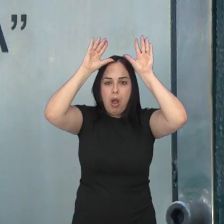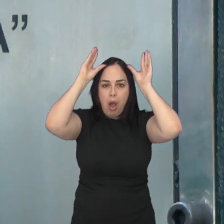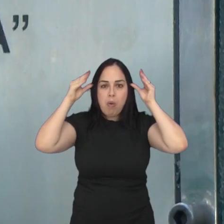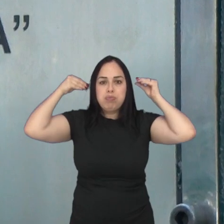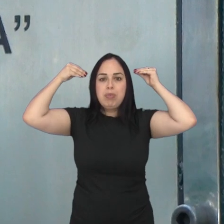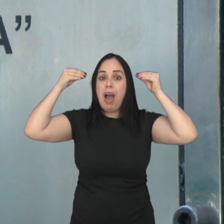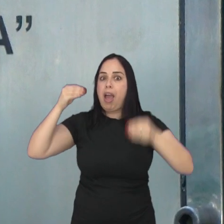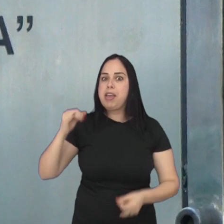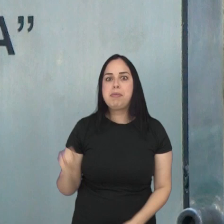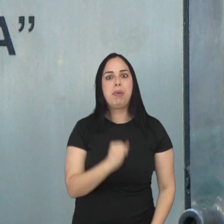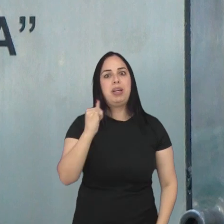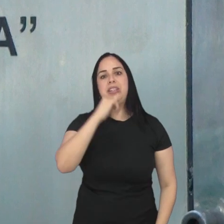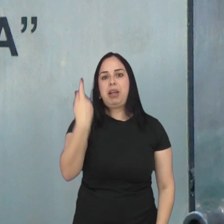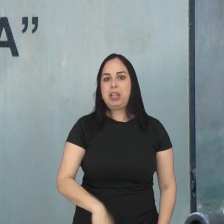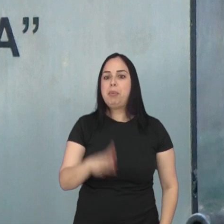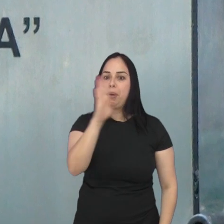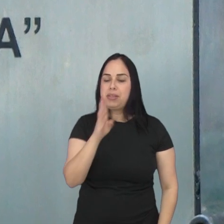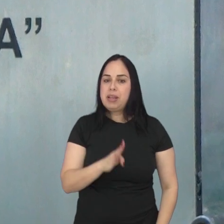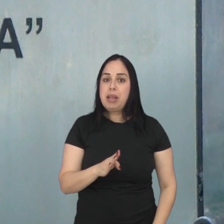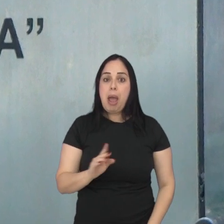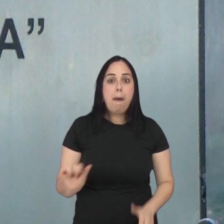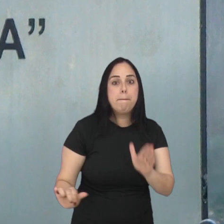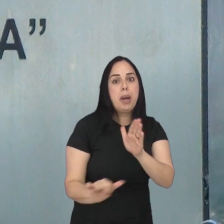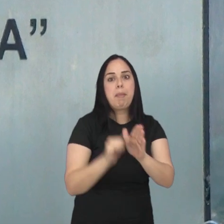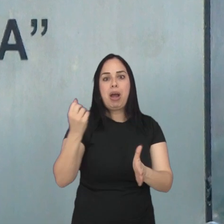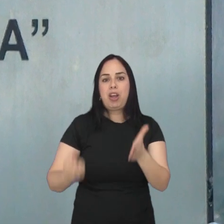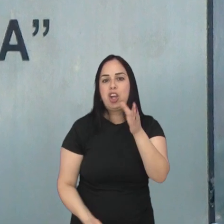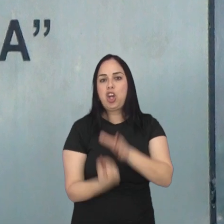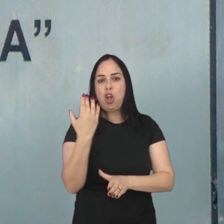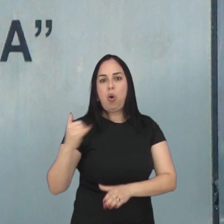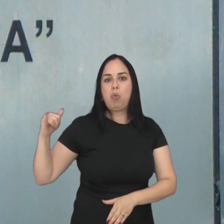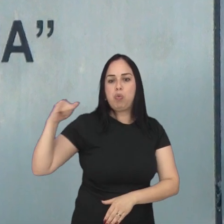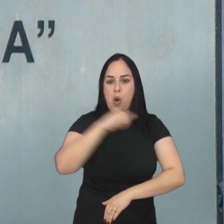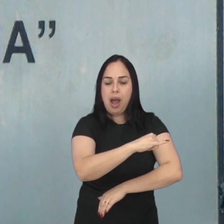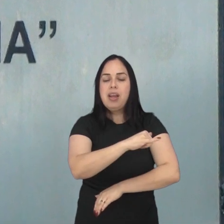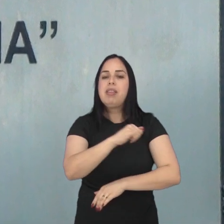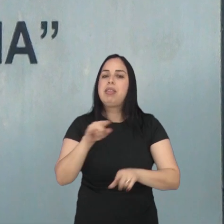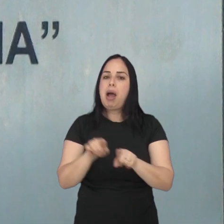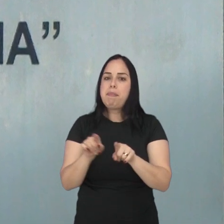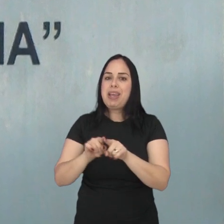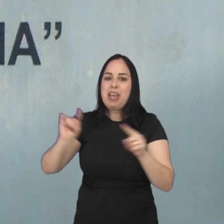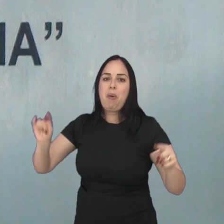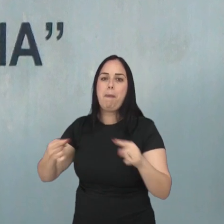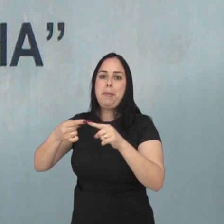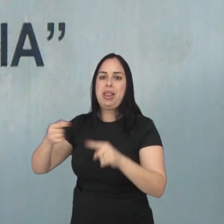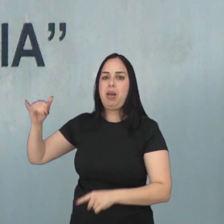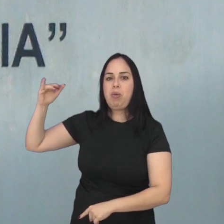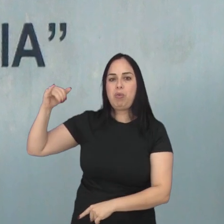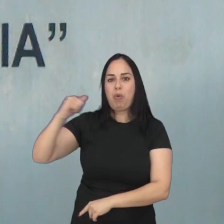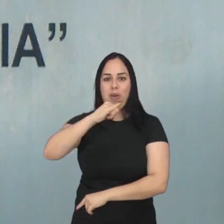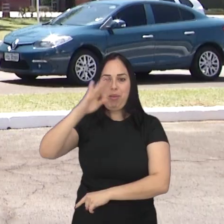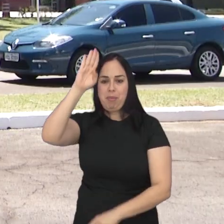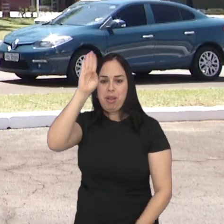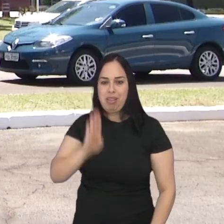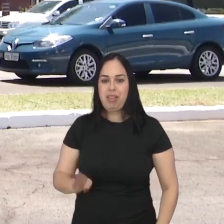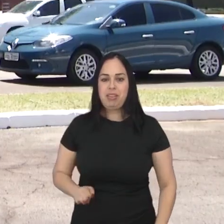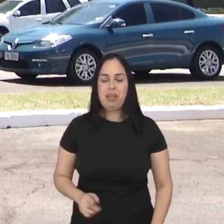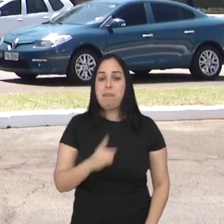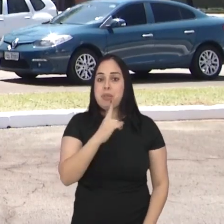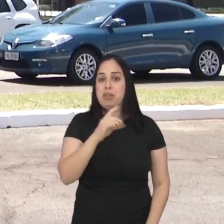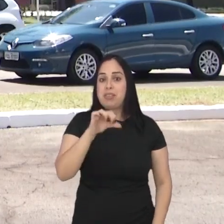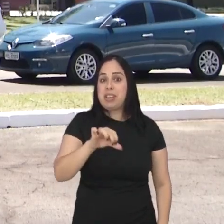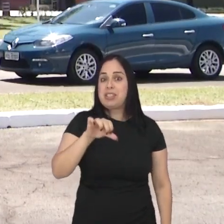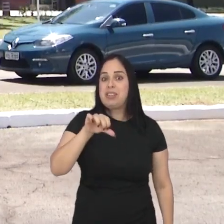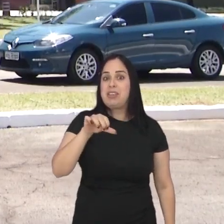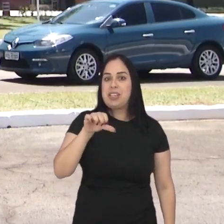esse personagem fundamental para o Brasil, considerado o pai da aviação e patrono da Força Aérea Brasileira. No dia 23